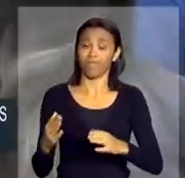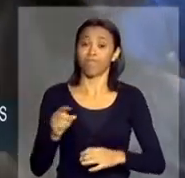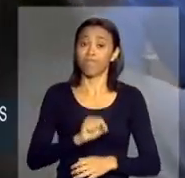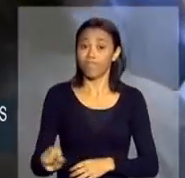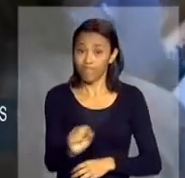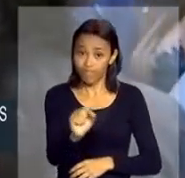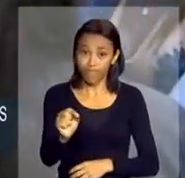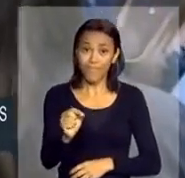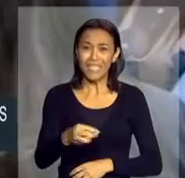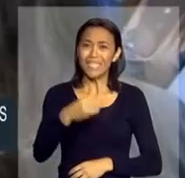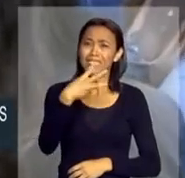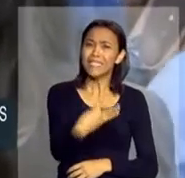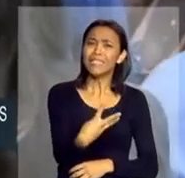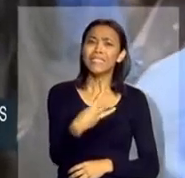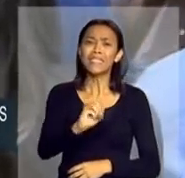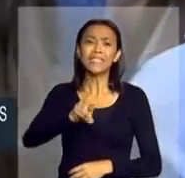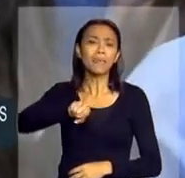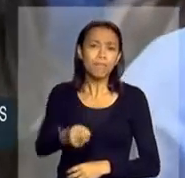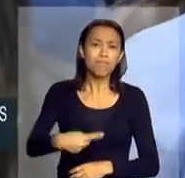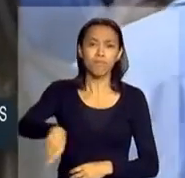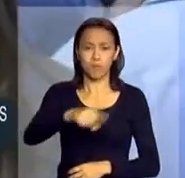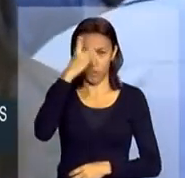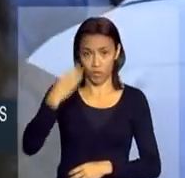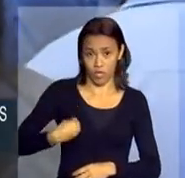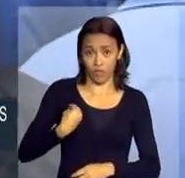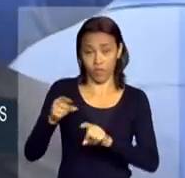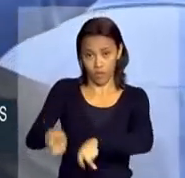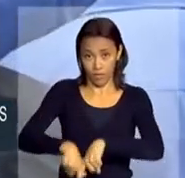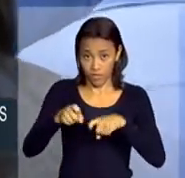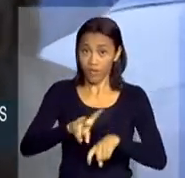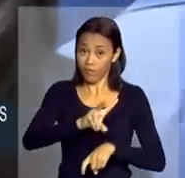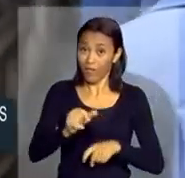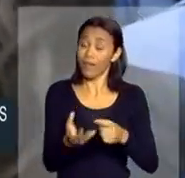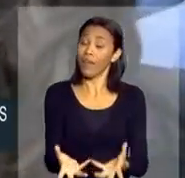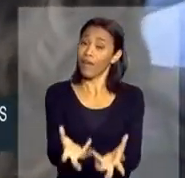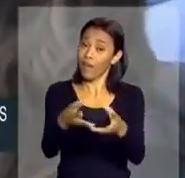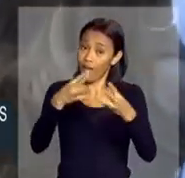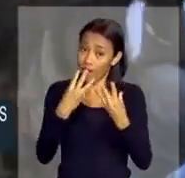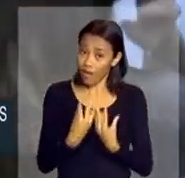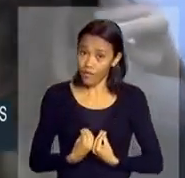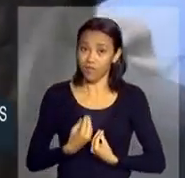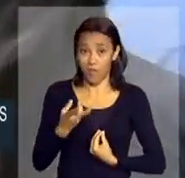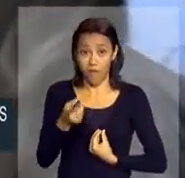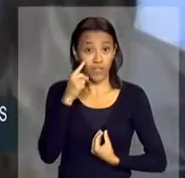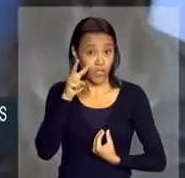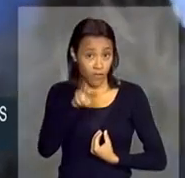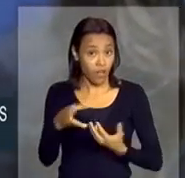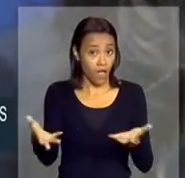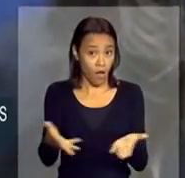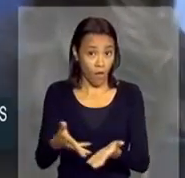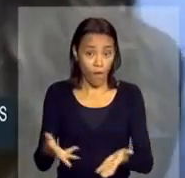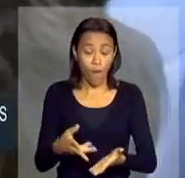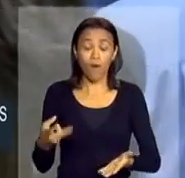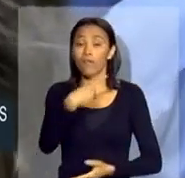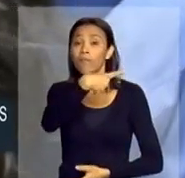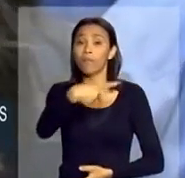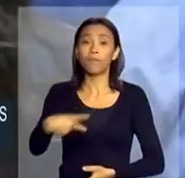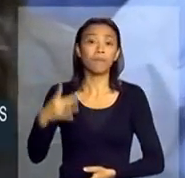330.000 habitantes na zona rural sendo beneficiados. Você vê aí imagens da presidenta